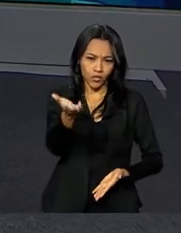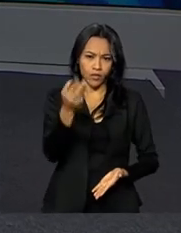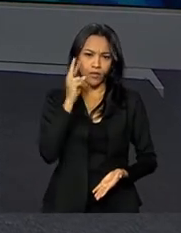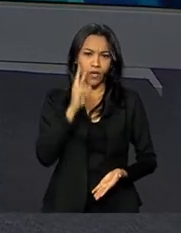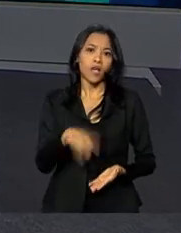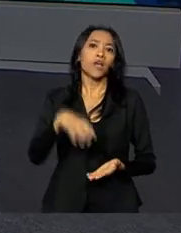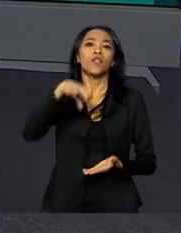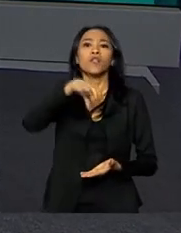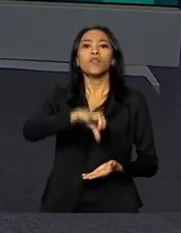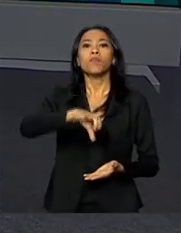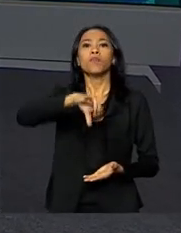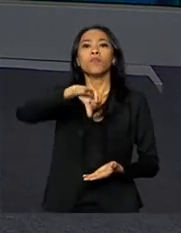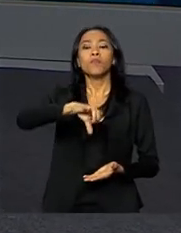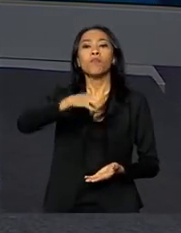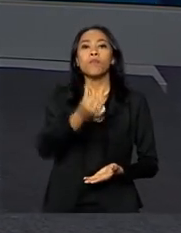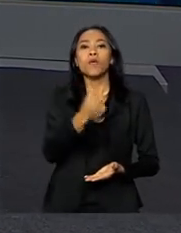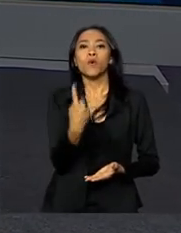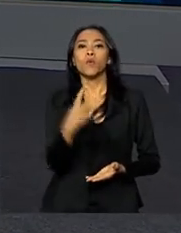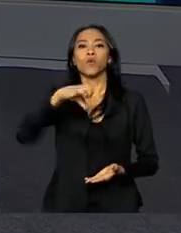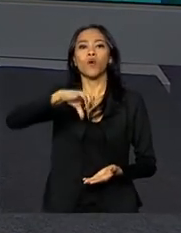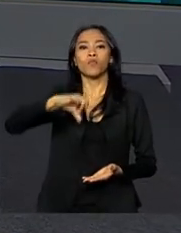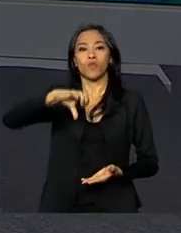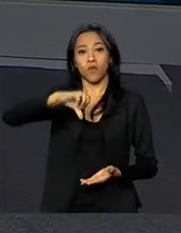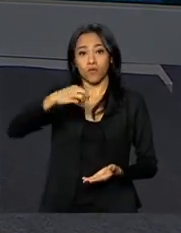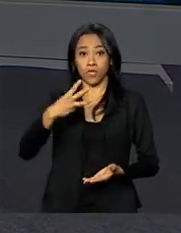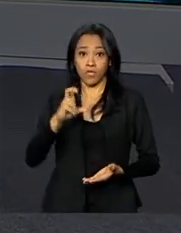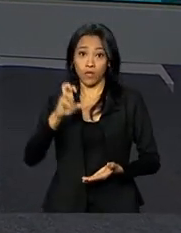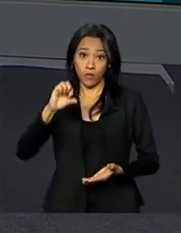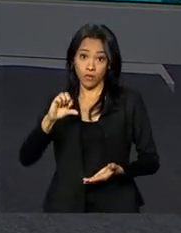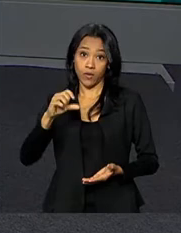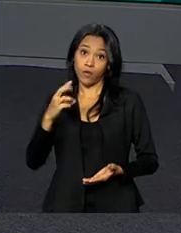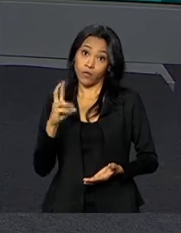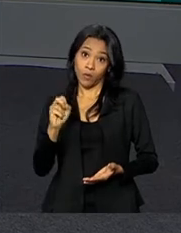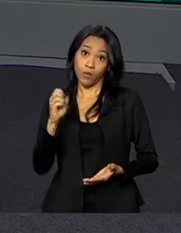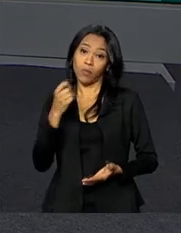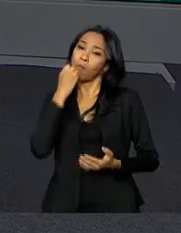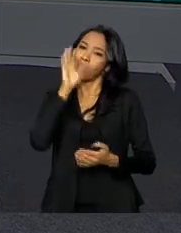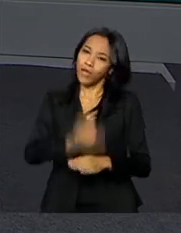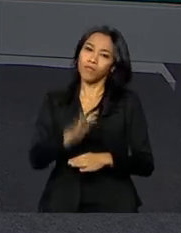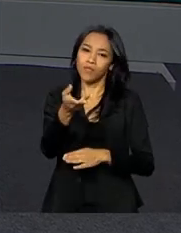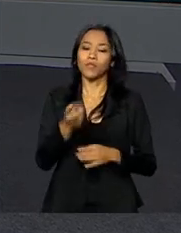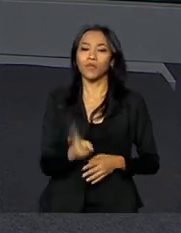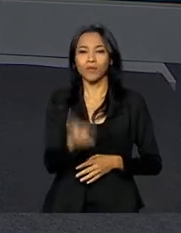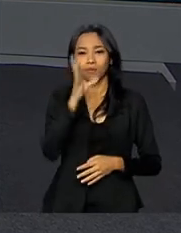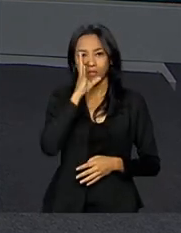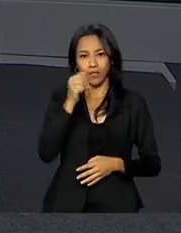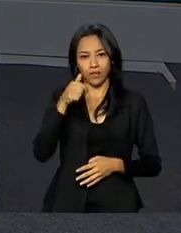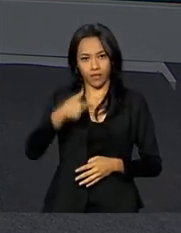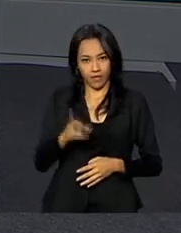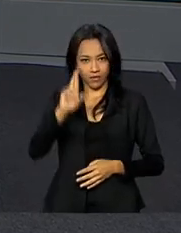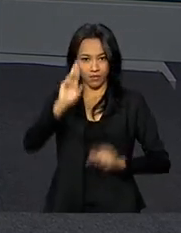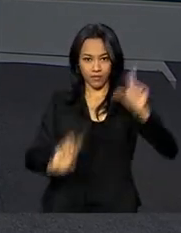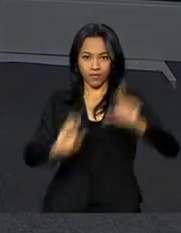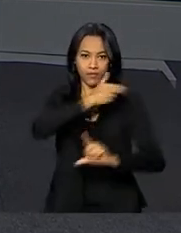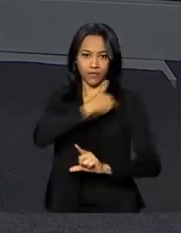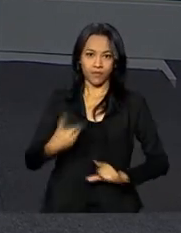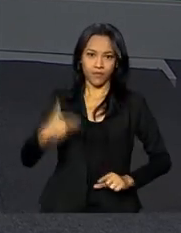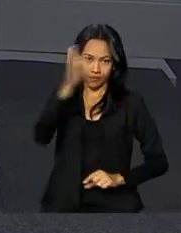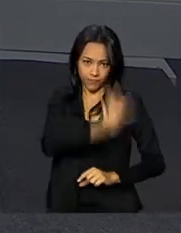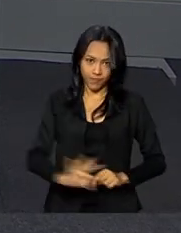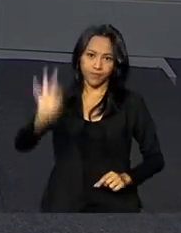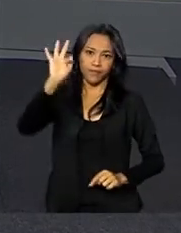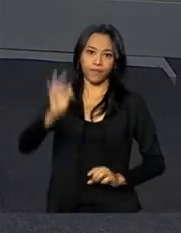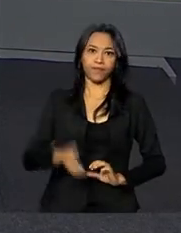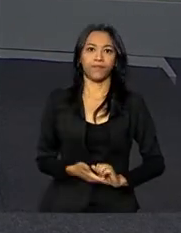-9359-5084. Uma boa tarde para você e continue com a gente aqui na NBR, a TV do